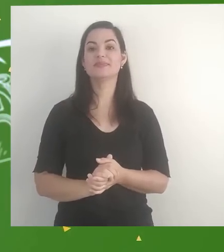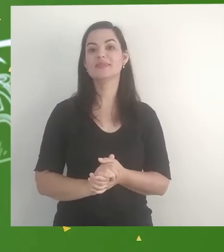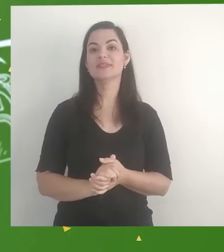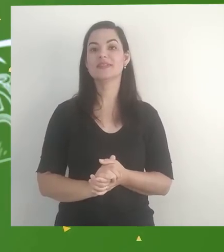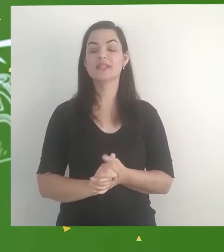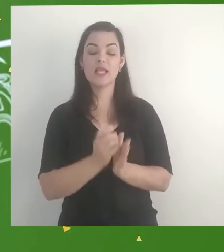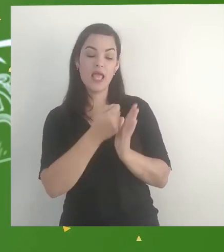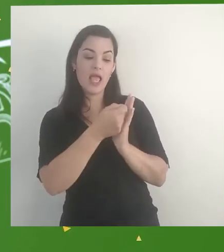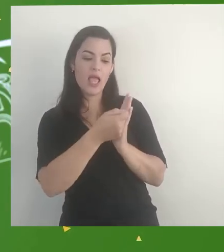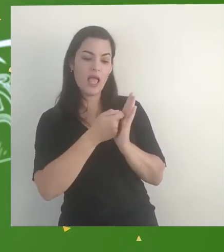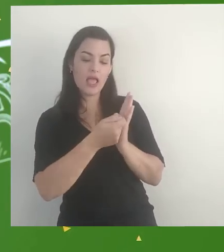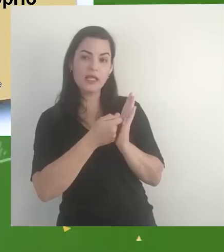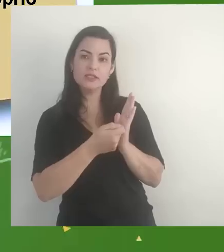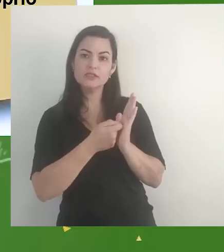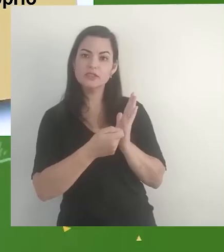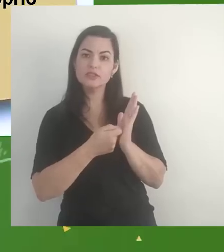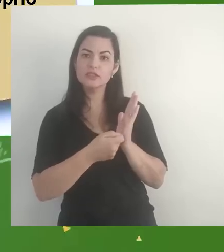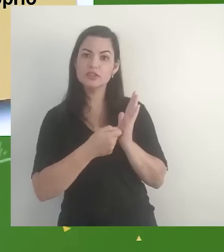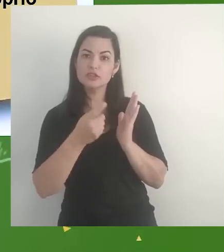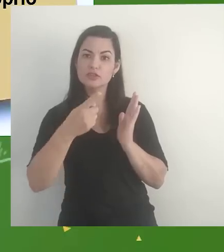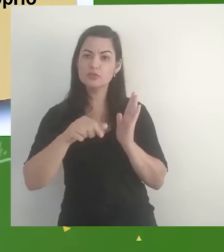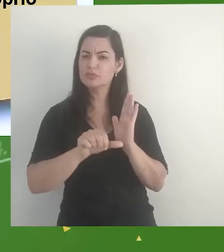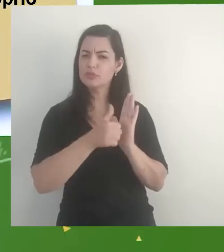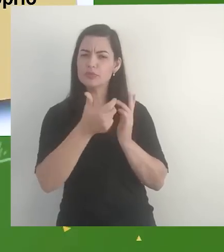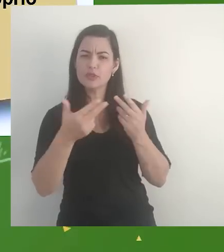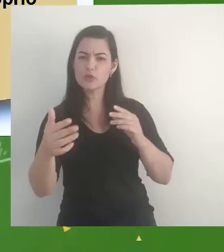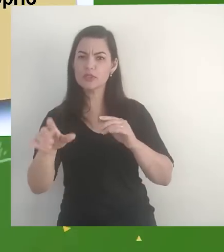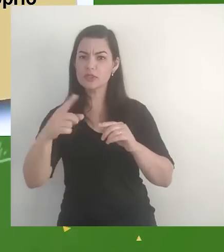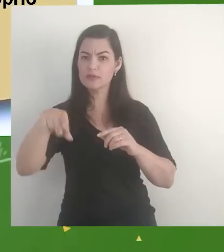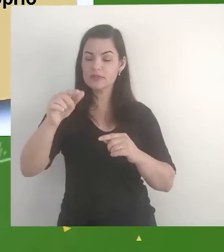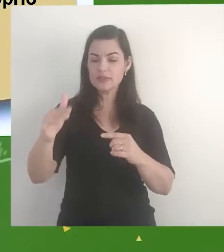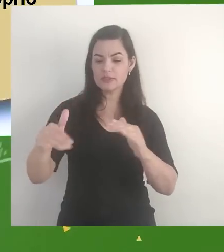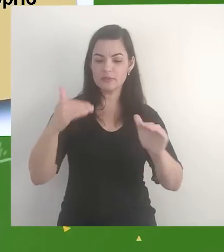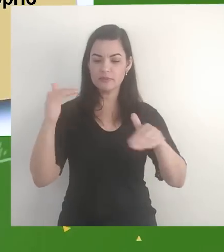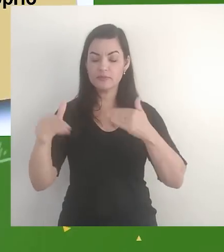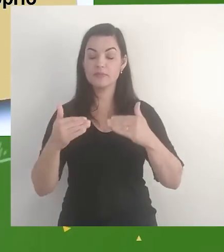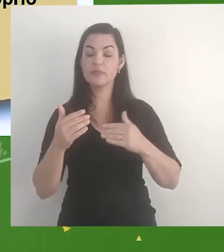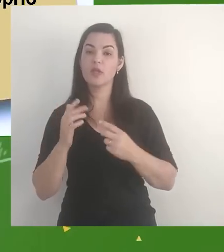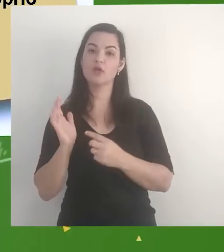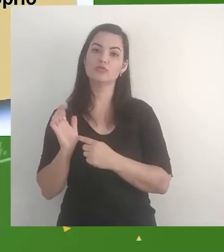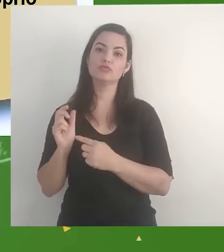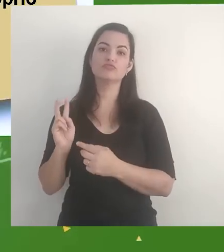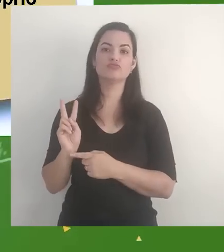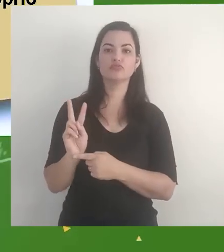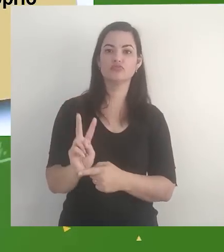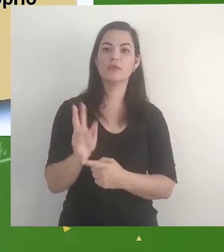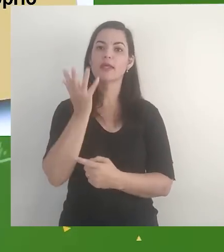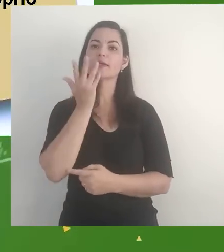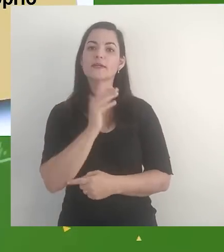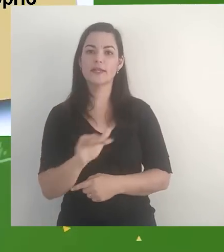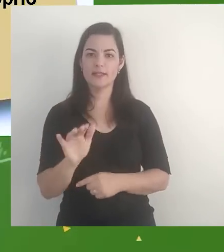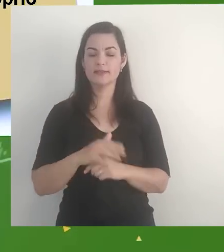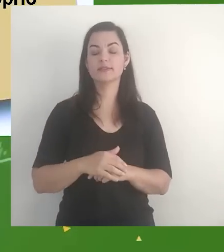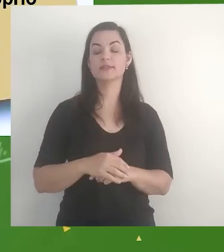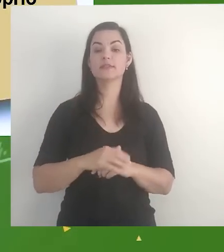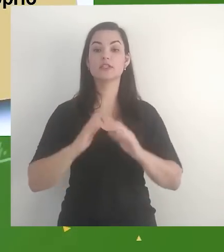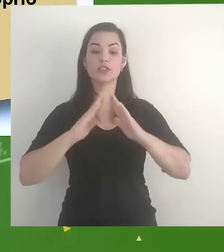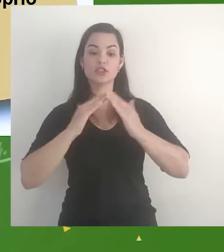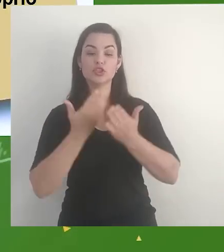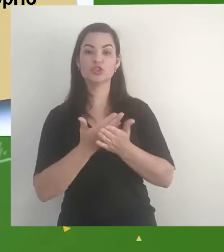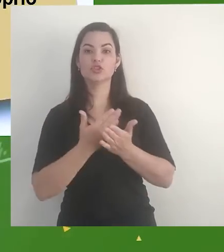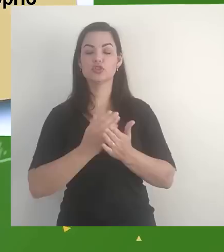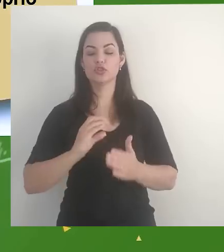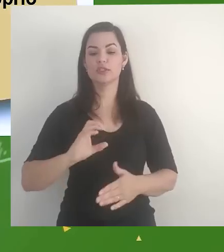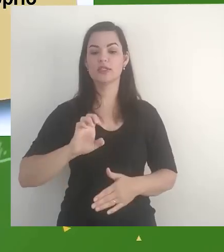Os primeiros registros que vocês apresentaram aqui, eu trouxe duas crianças do Celso Furtado, a